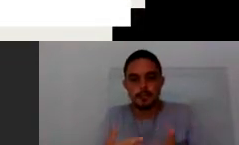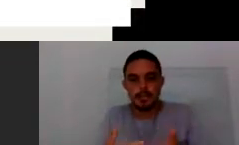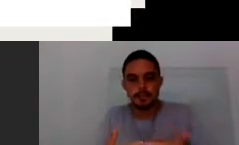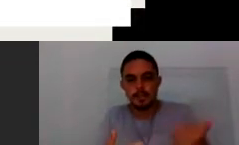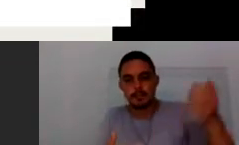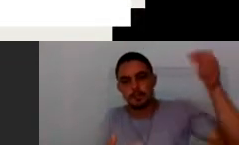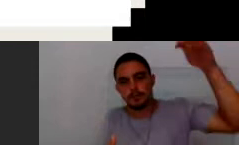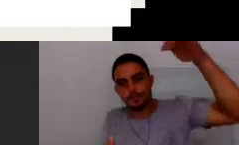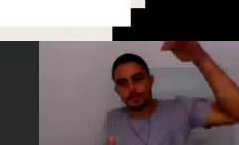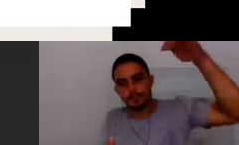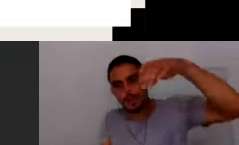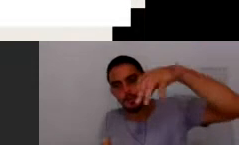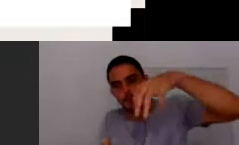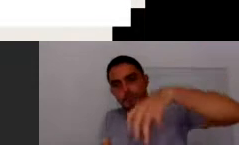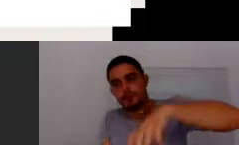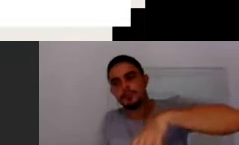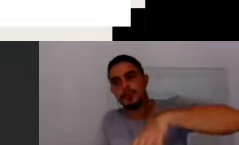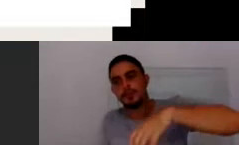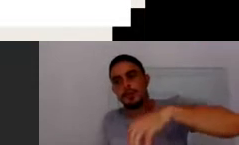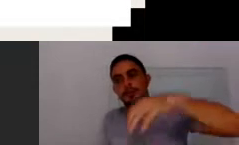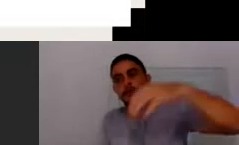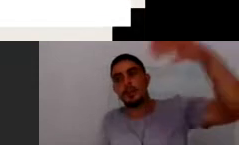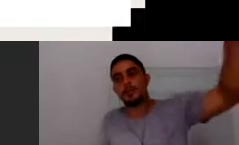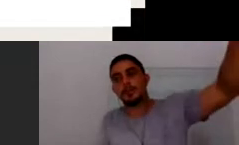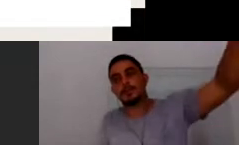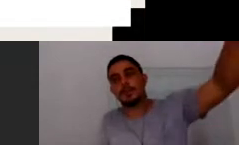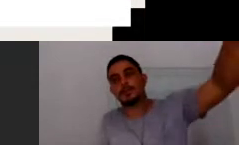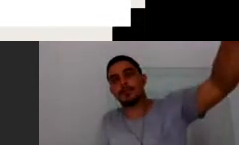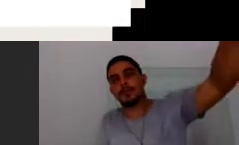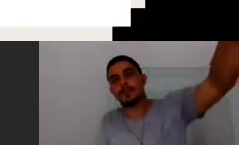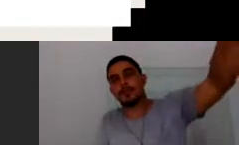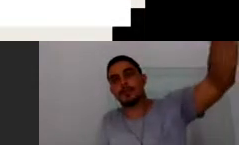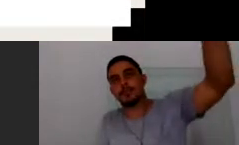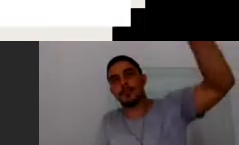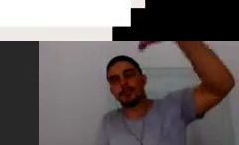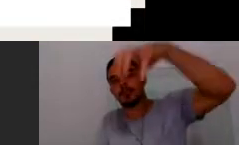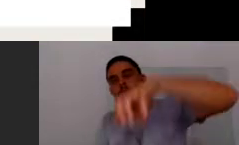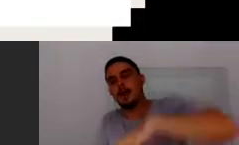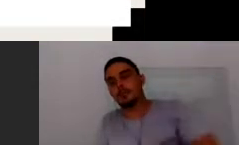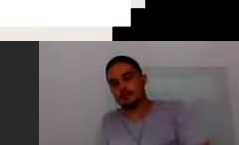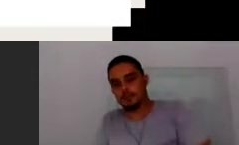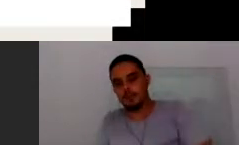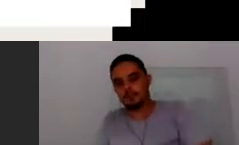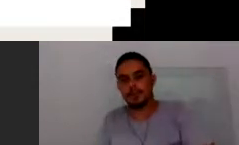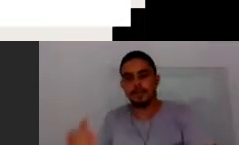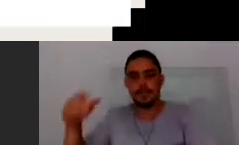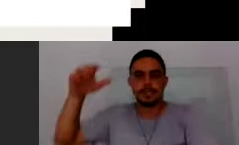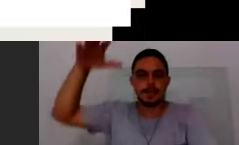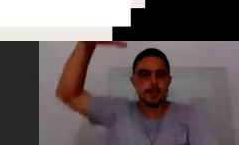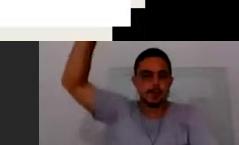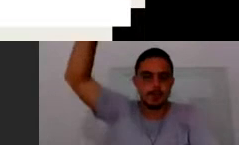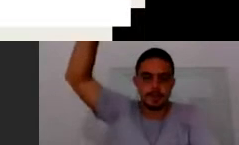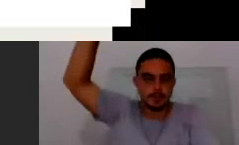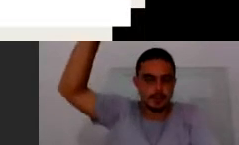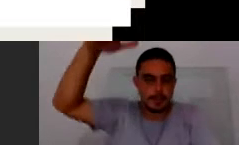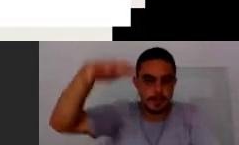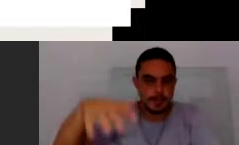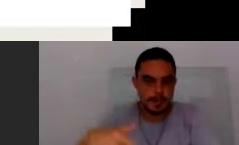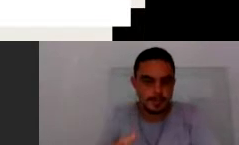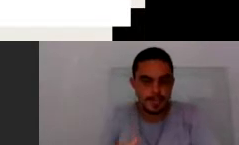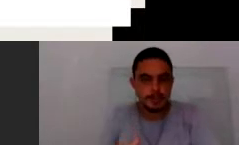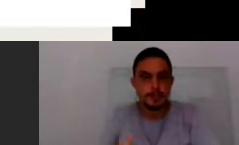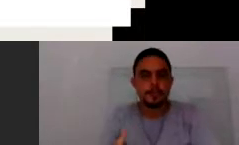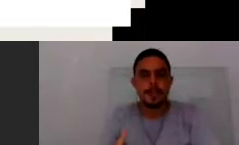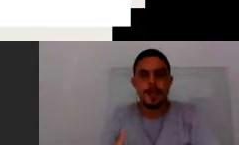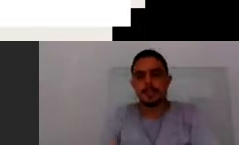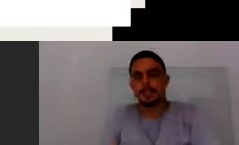a reduzir de acordo com o tempo que a infiltração vai ocorrendo. Então, na verdade, com o tempo que eu vou adicionando água no solo, tá? Então, se a precipitação